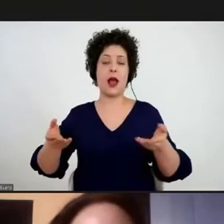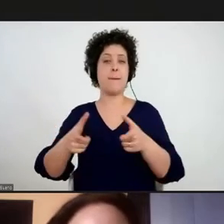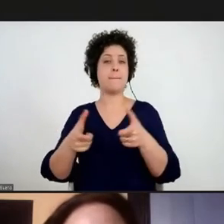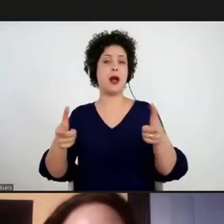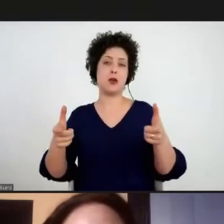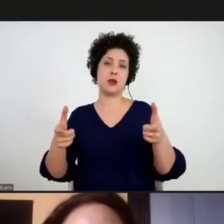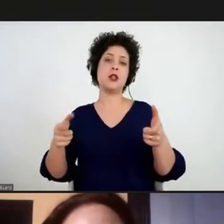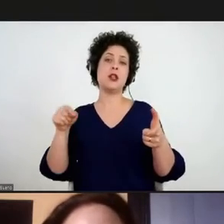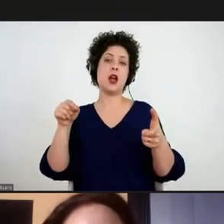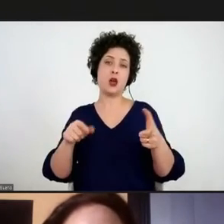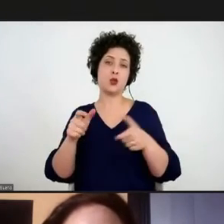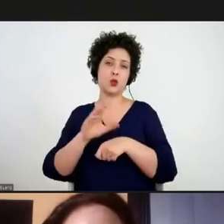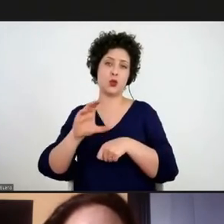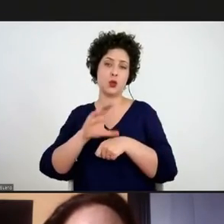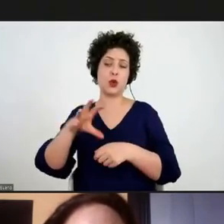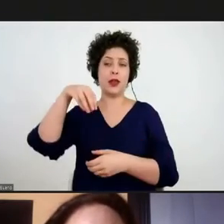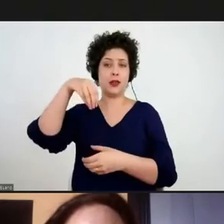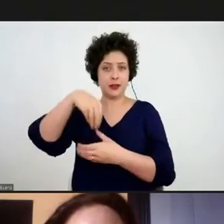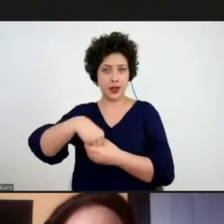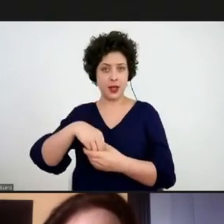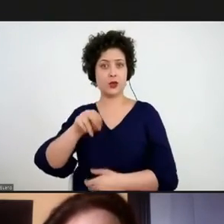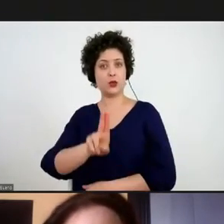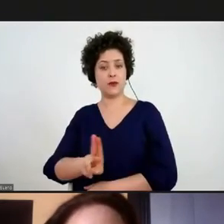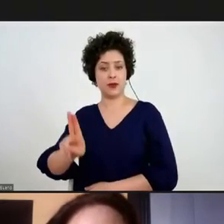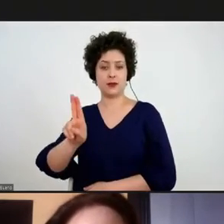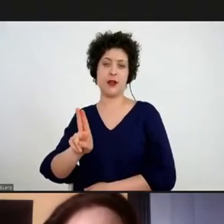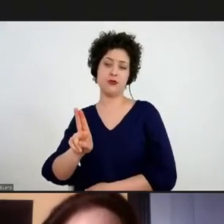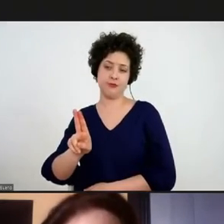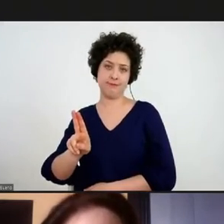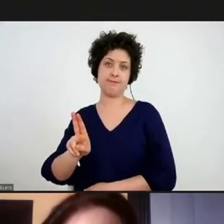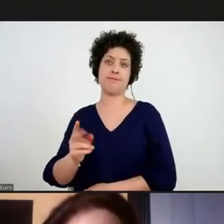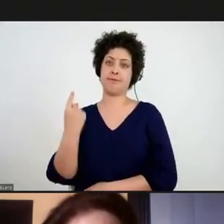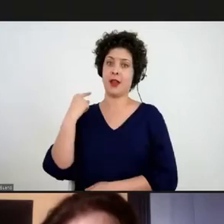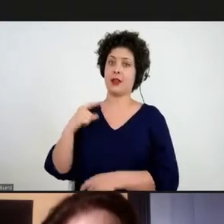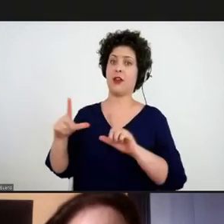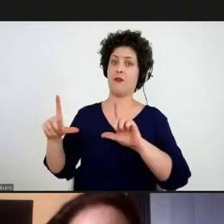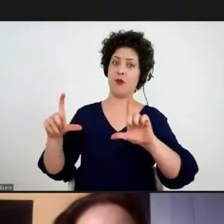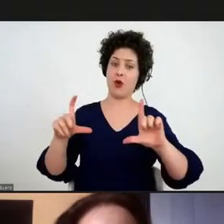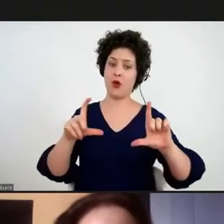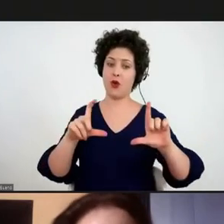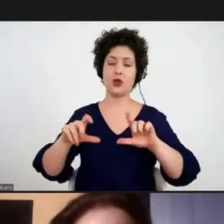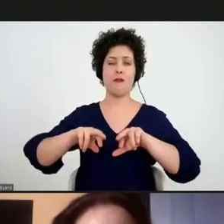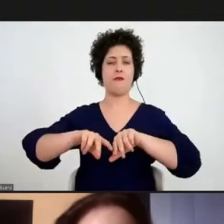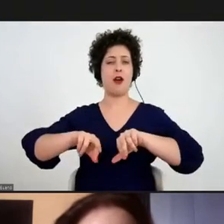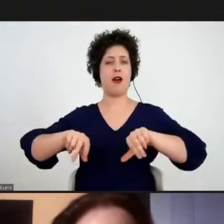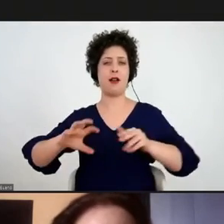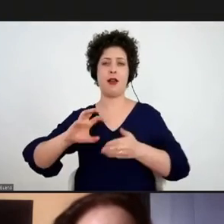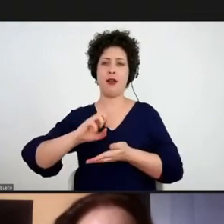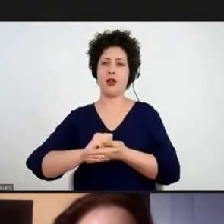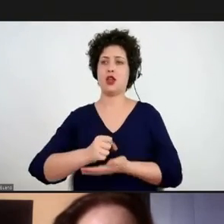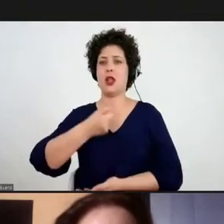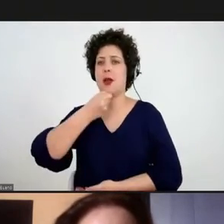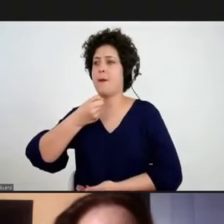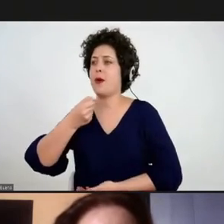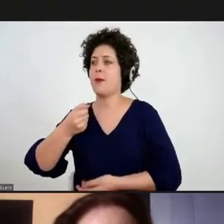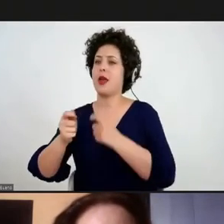das vezes, dentro do campus universitário. Então, a gente tem fotografias, tem vários, né, depoimentos